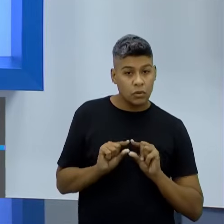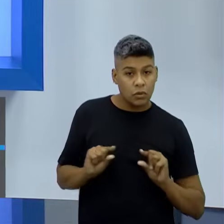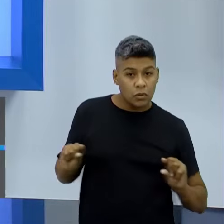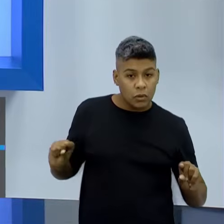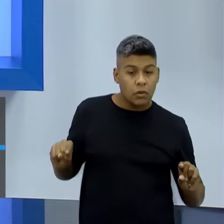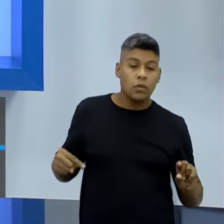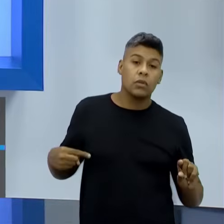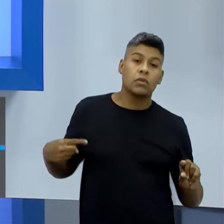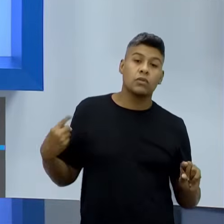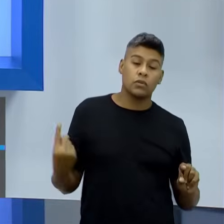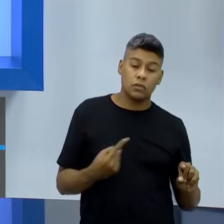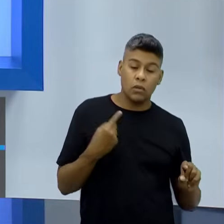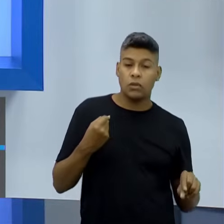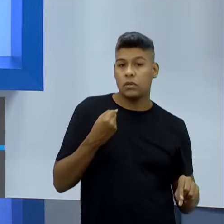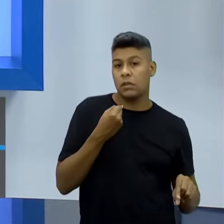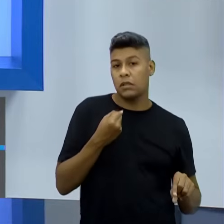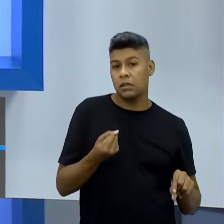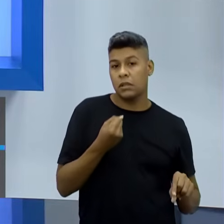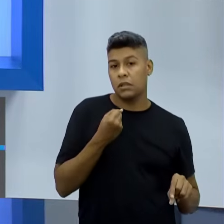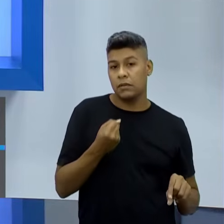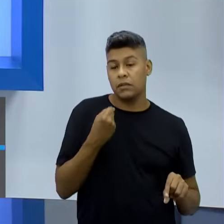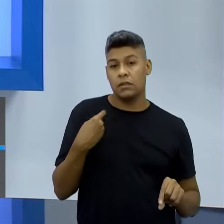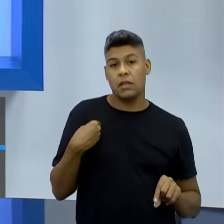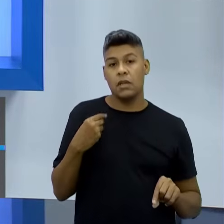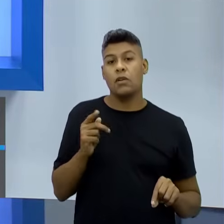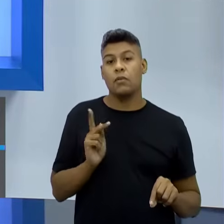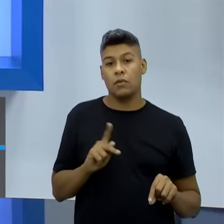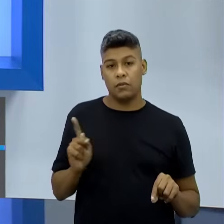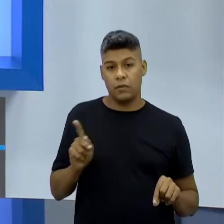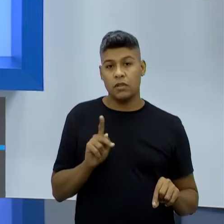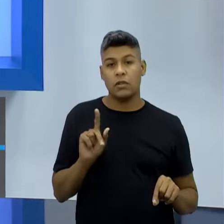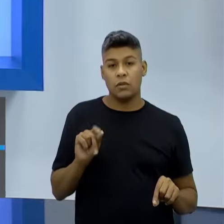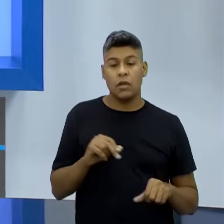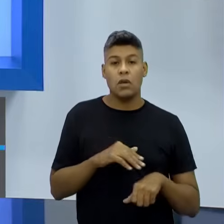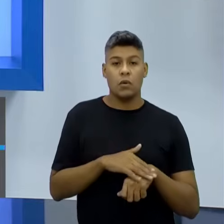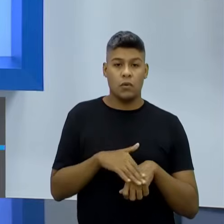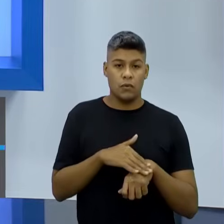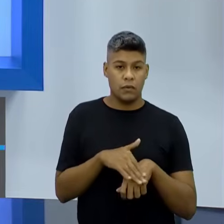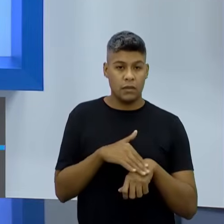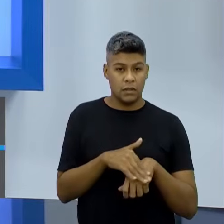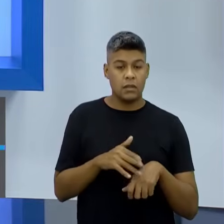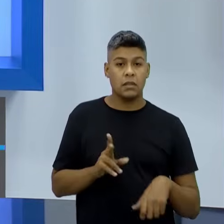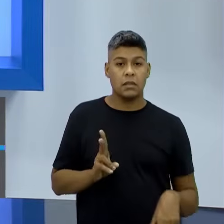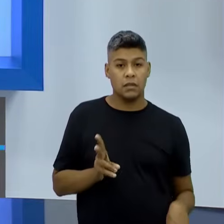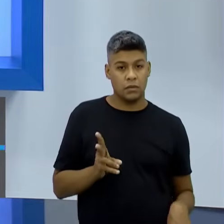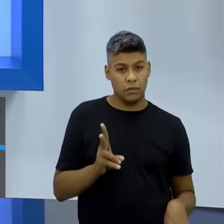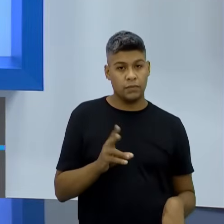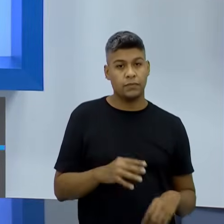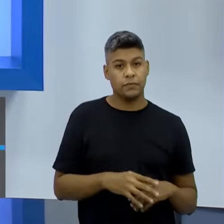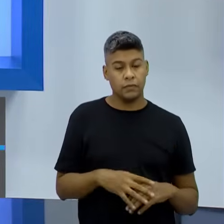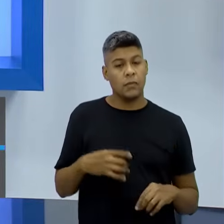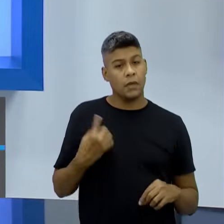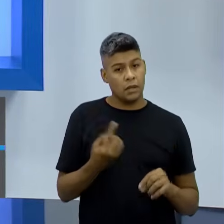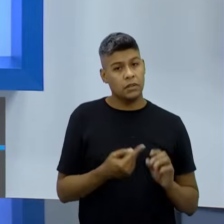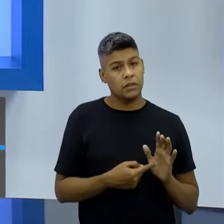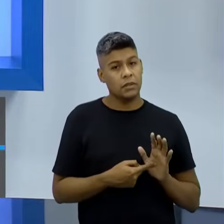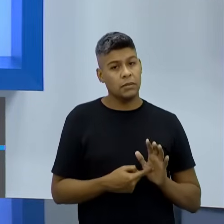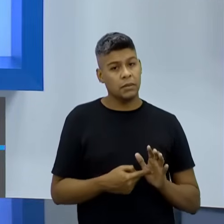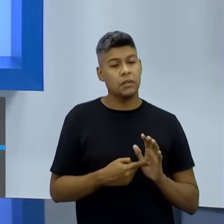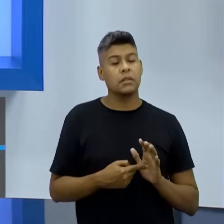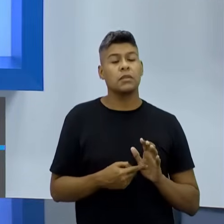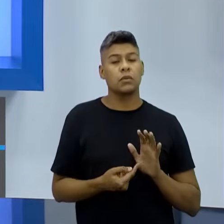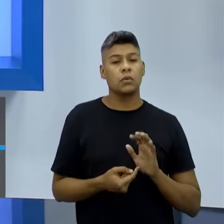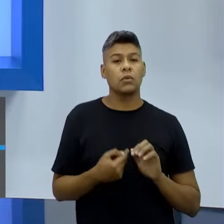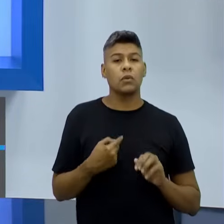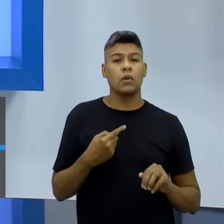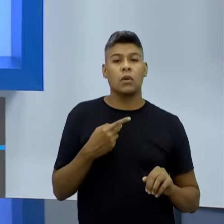né, da nossa entrevista. Eu e o professor, a gente ficou conversando bastante e a gente apresentou então esse trechinho